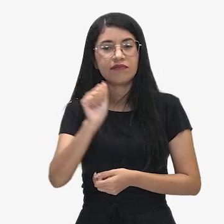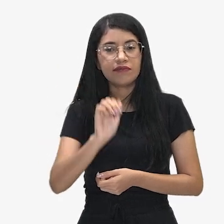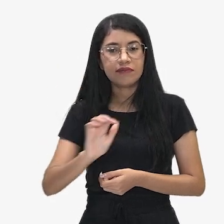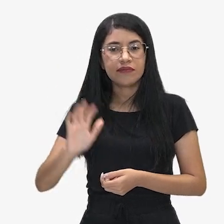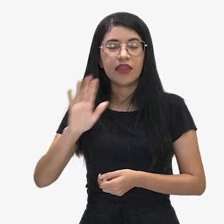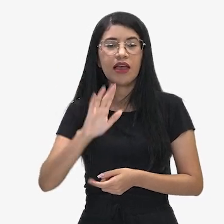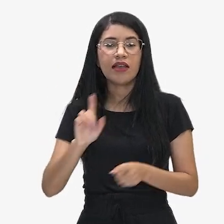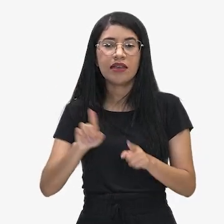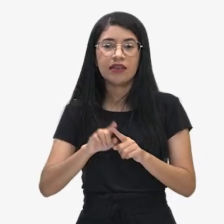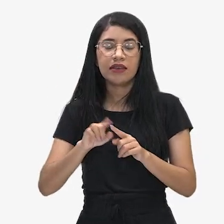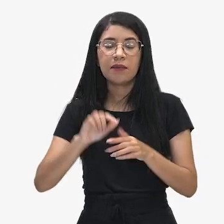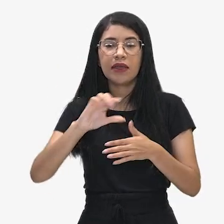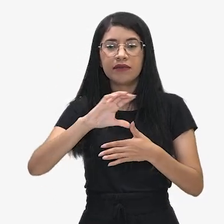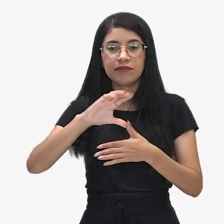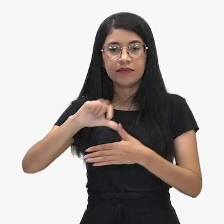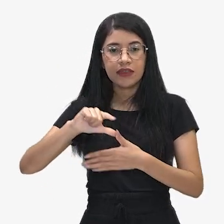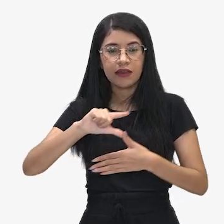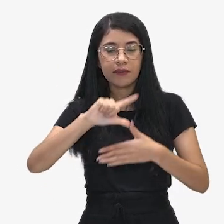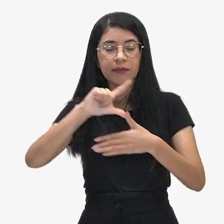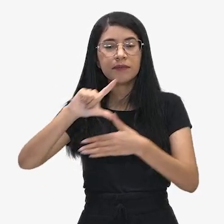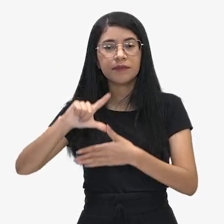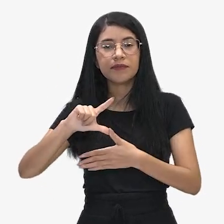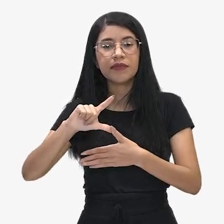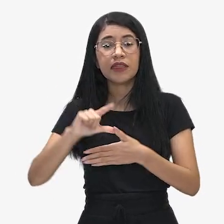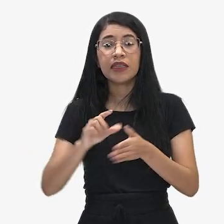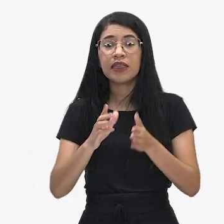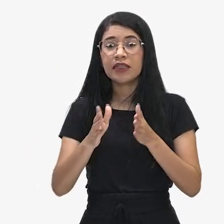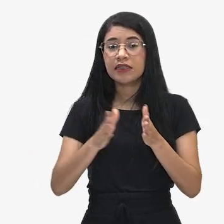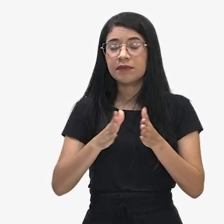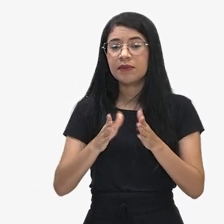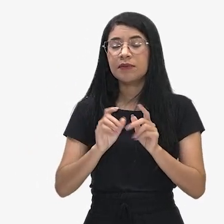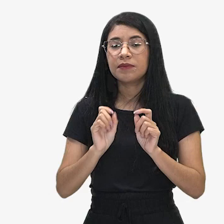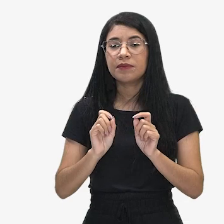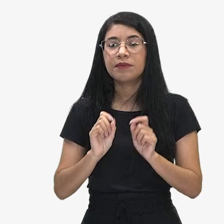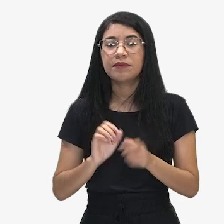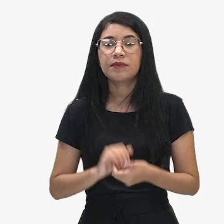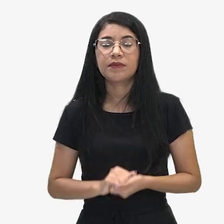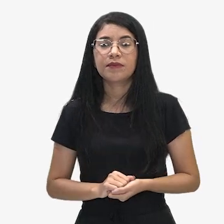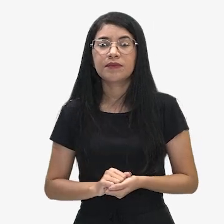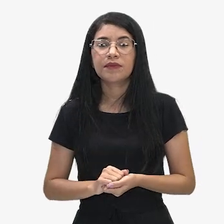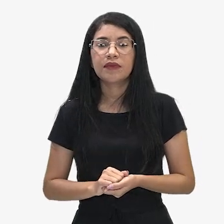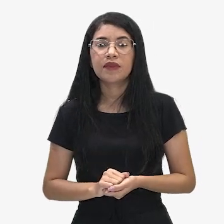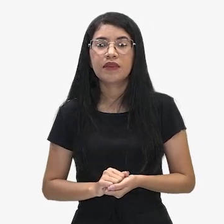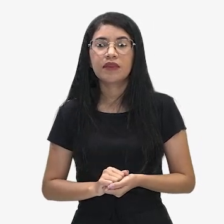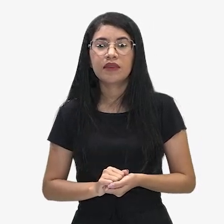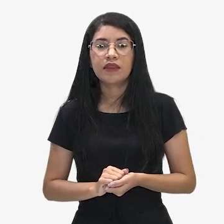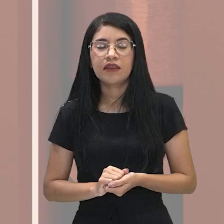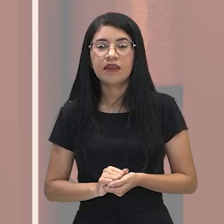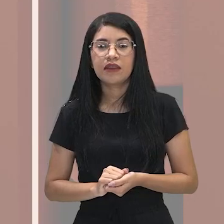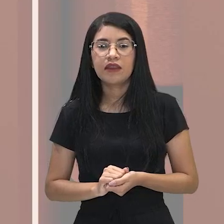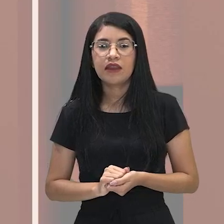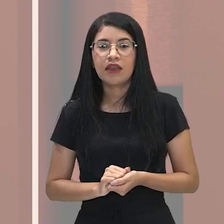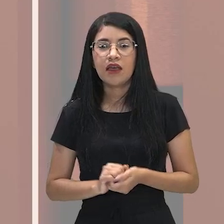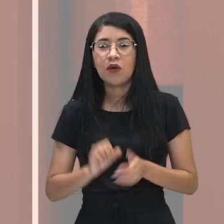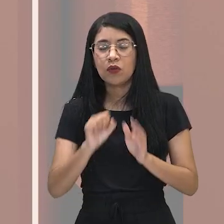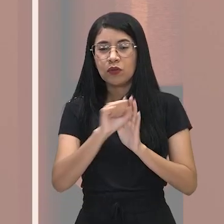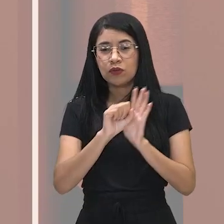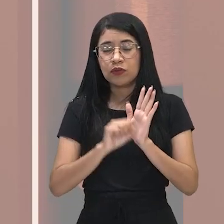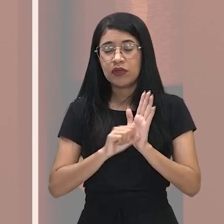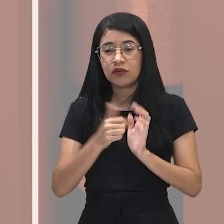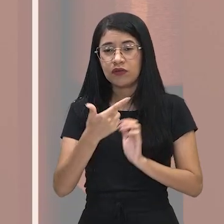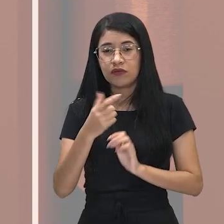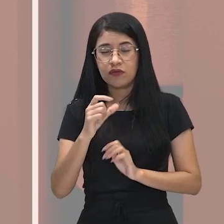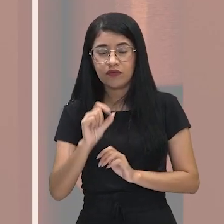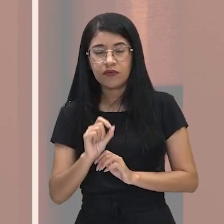também na América Latina. Esse período que marcou a segunda metade do século XX, a